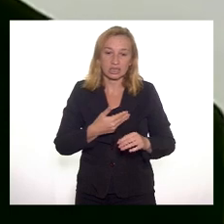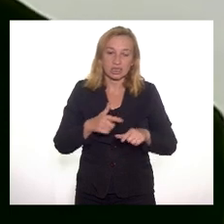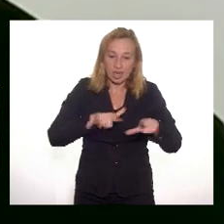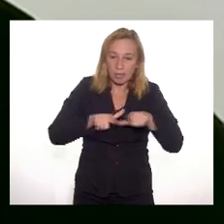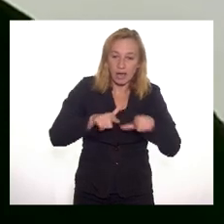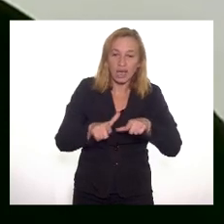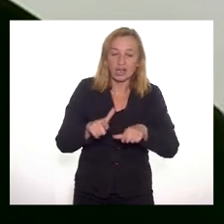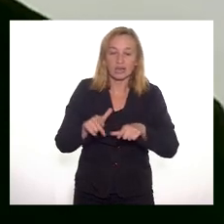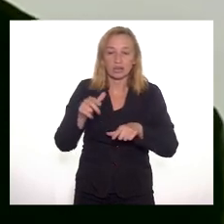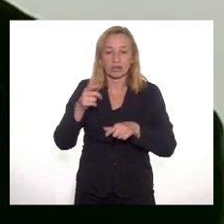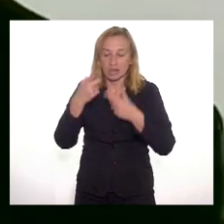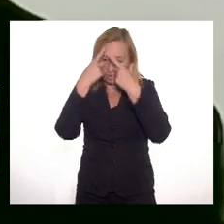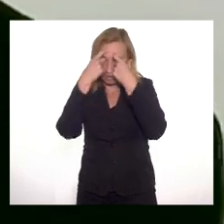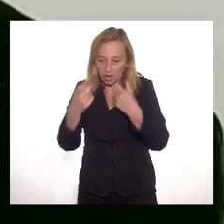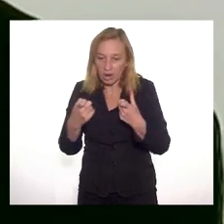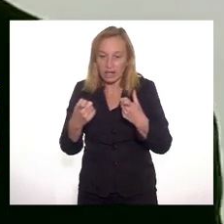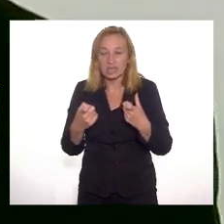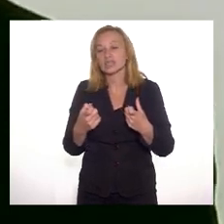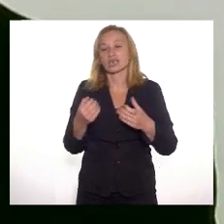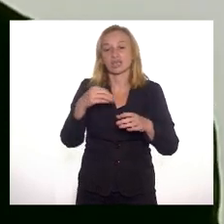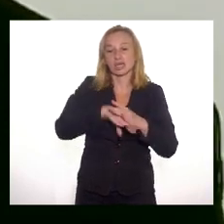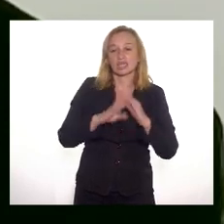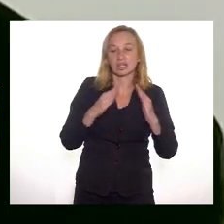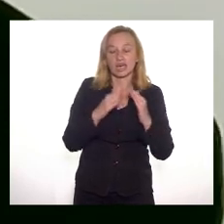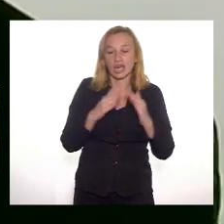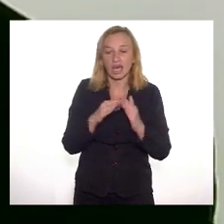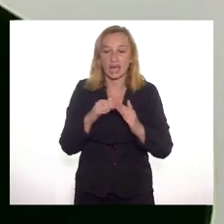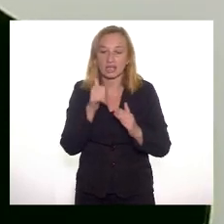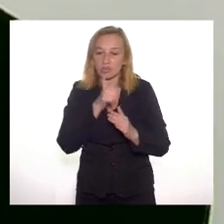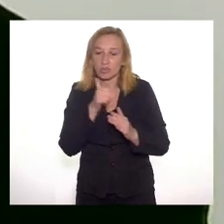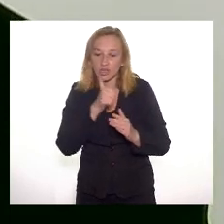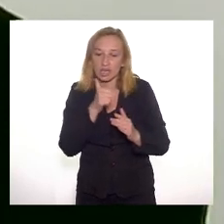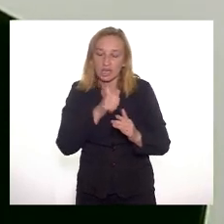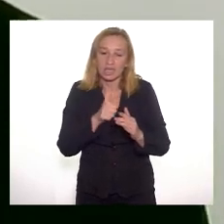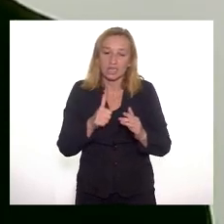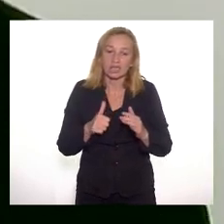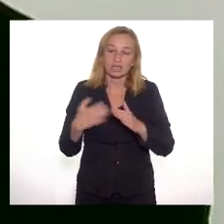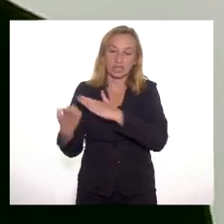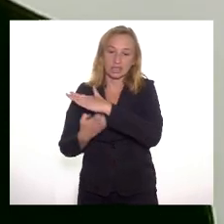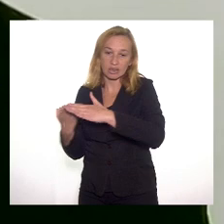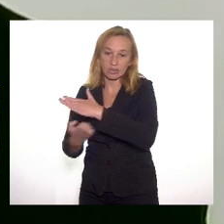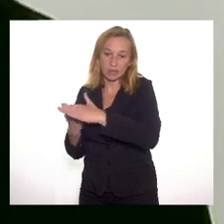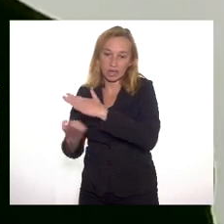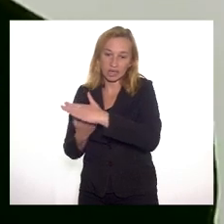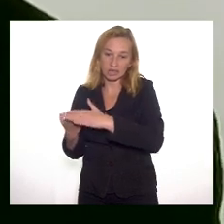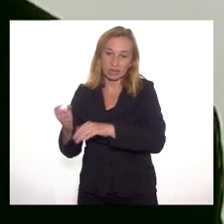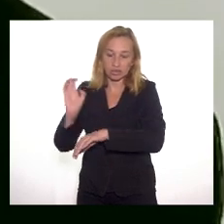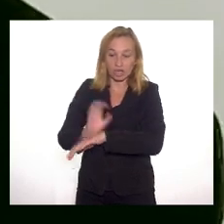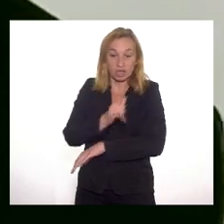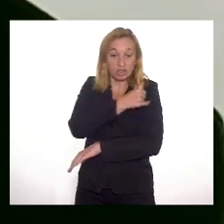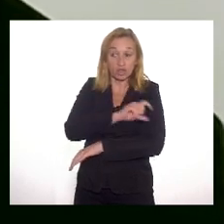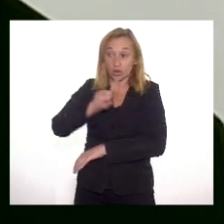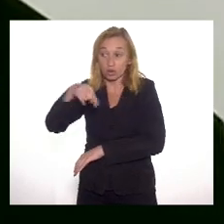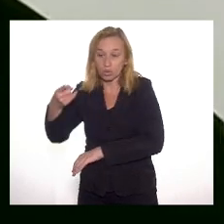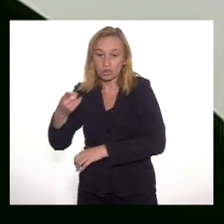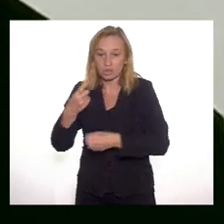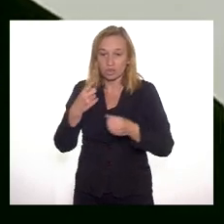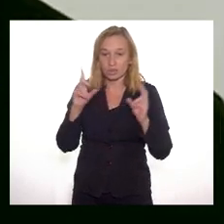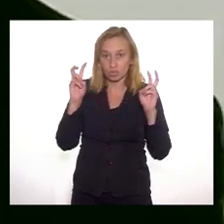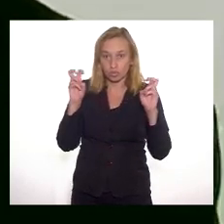violência doméstica e familiar nas empresas prestadoras de serviço ao Estado do Rio de Janeiro e da outras